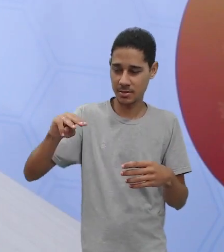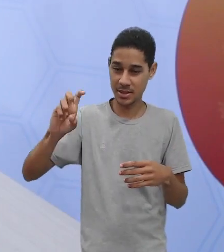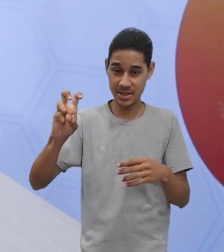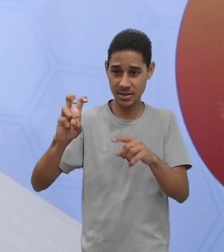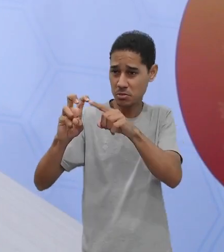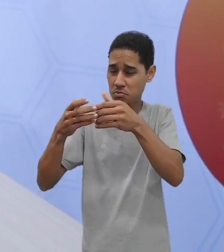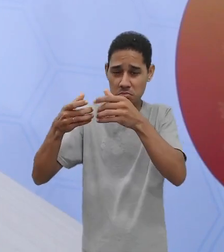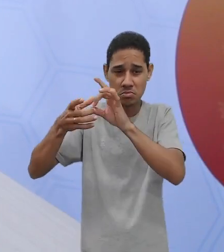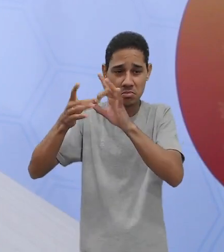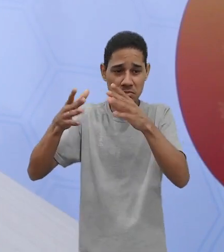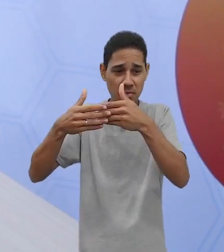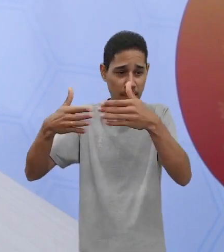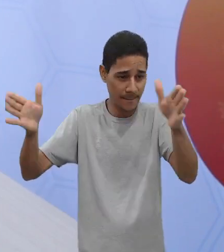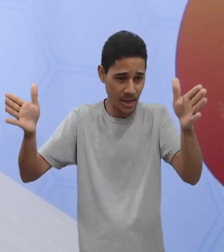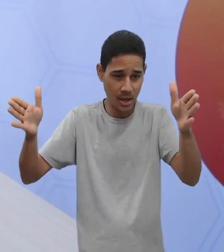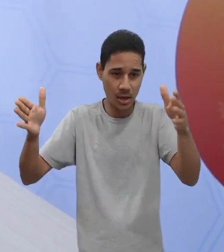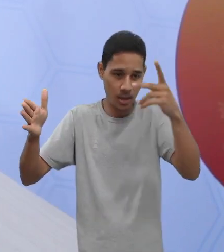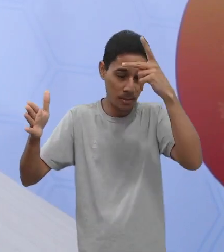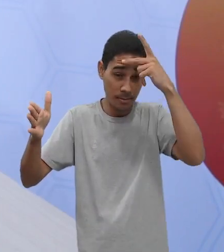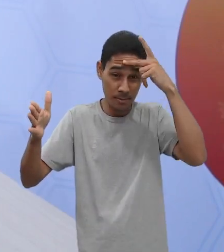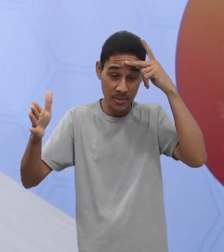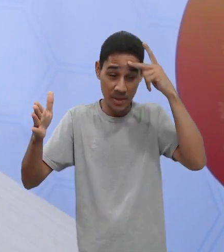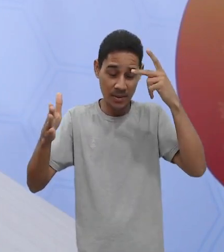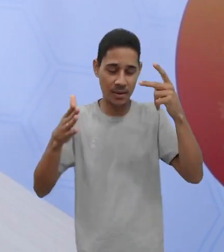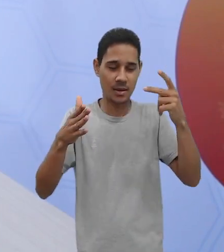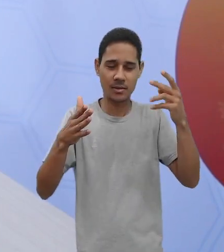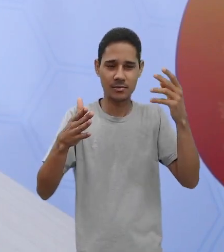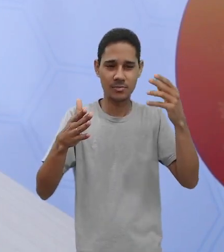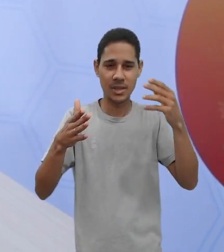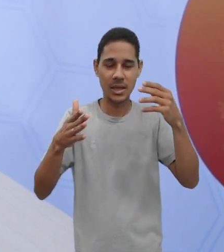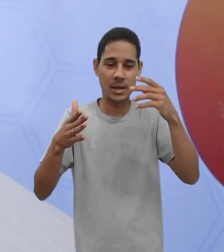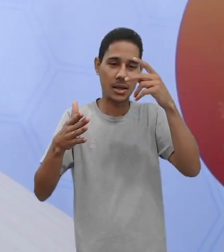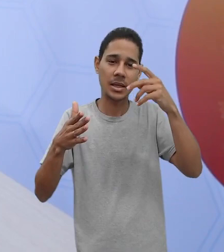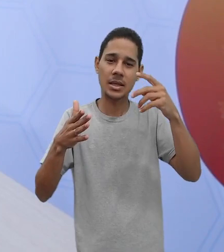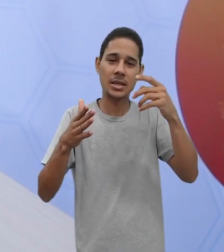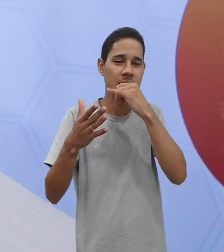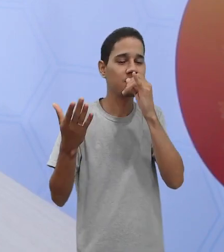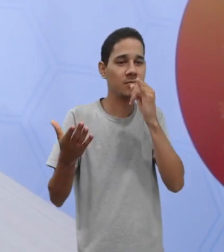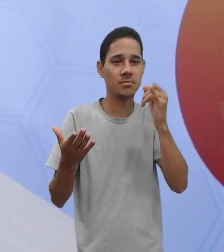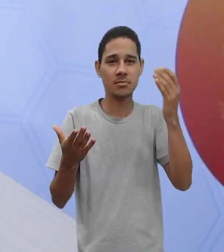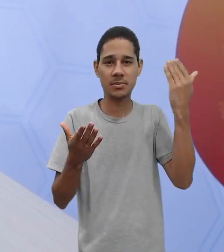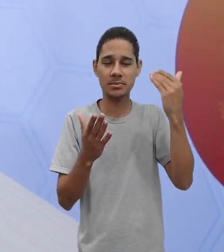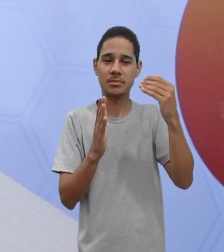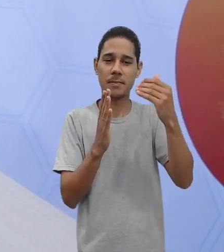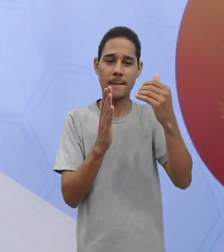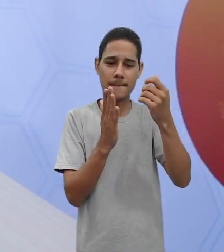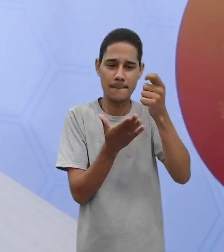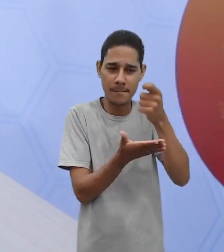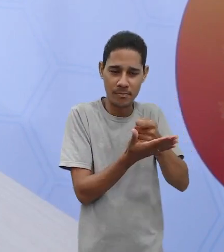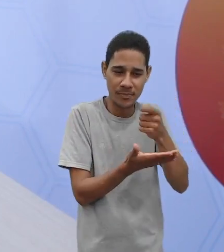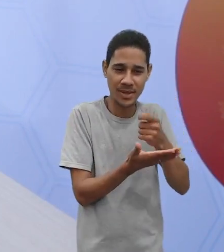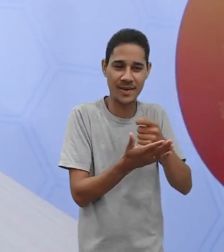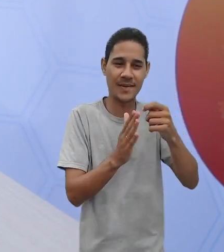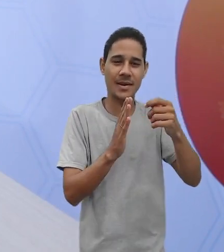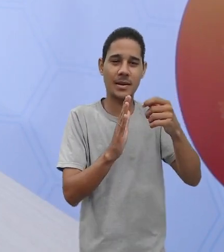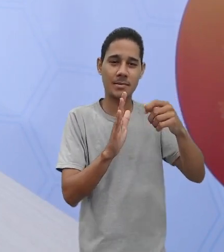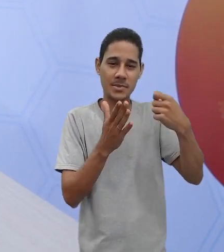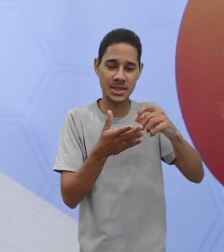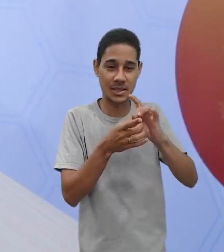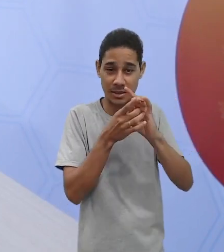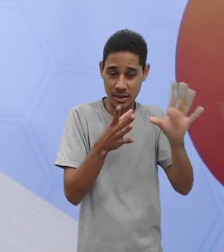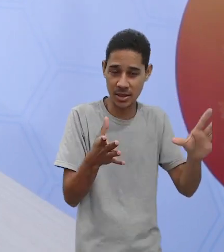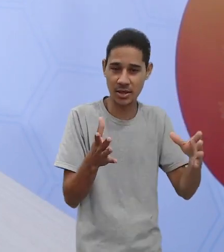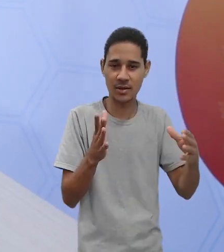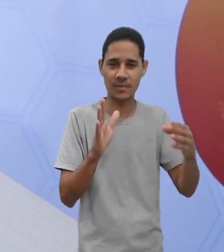aqueles problemas de padronizações fechadas, de licenças e de uma série de coisas. E pensando do ponto de